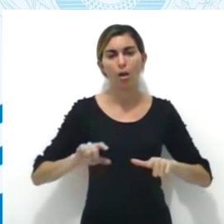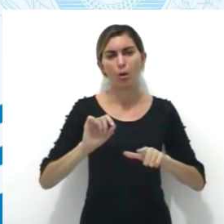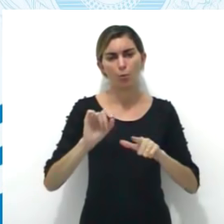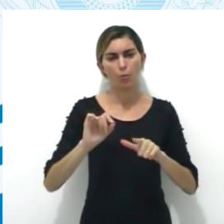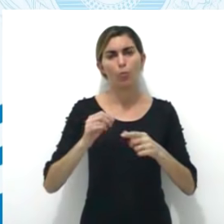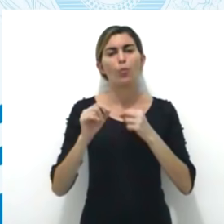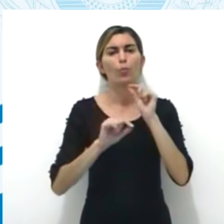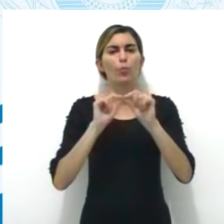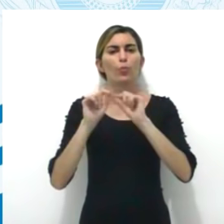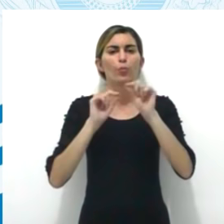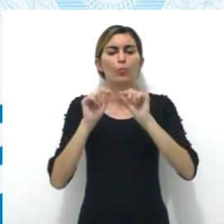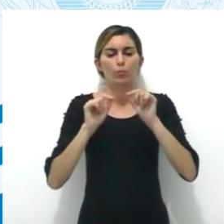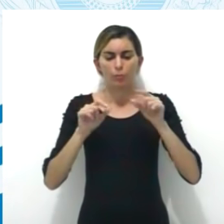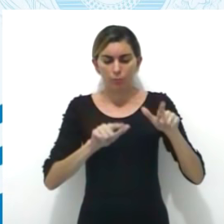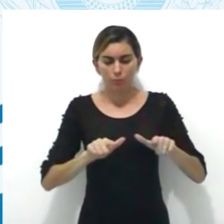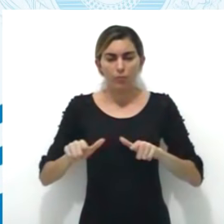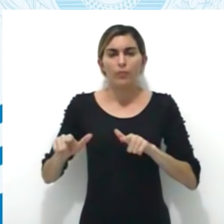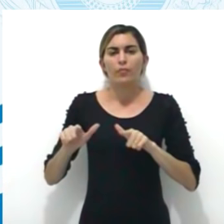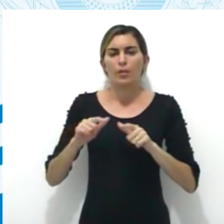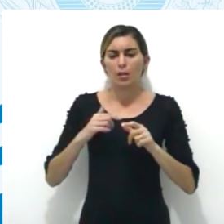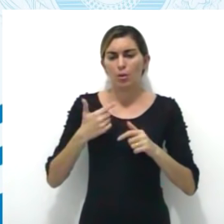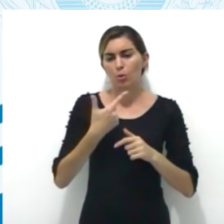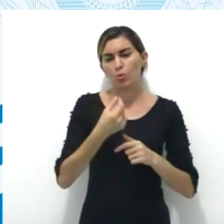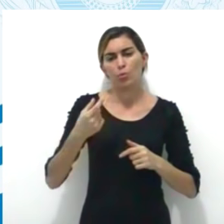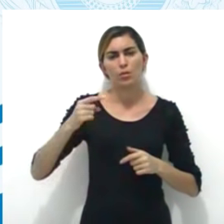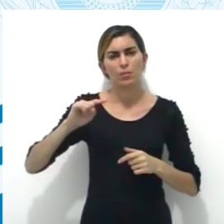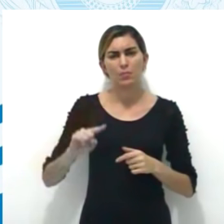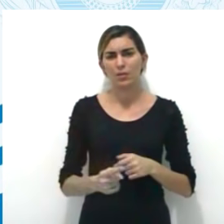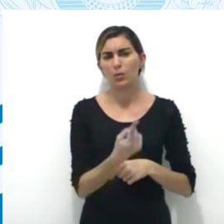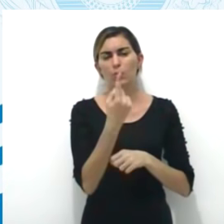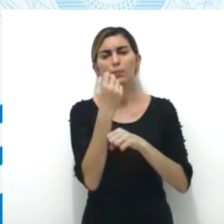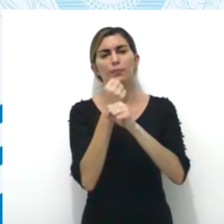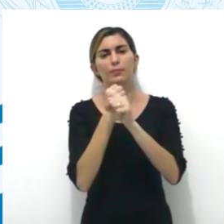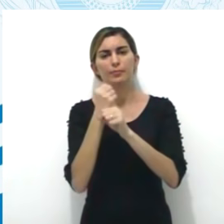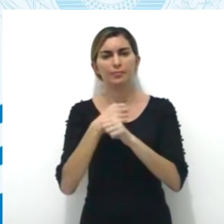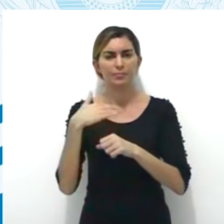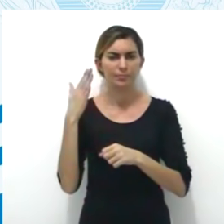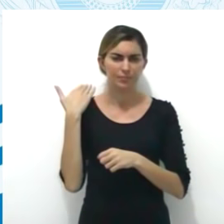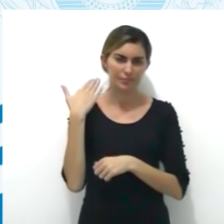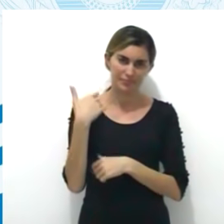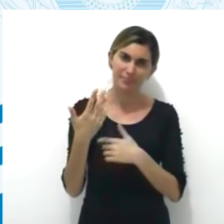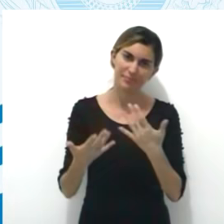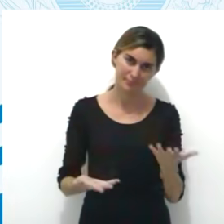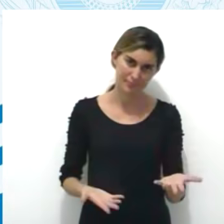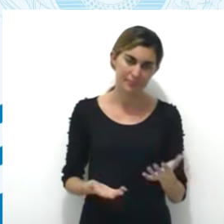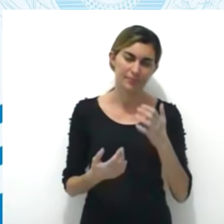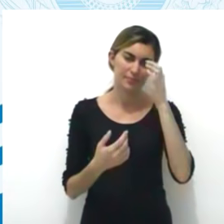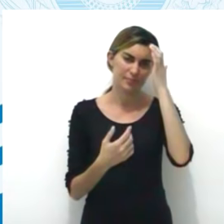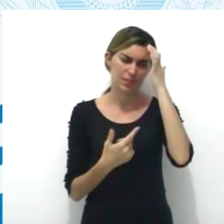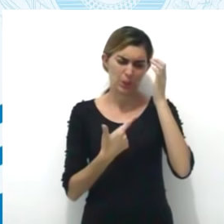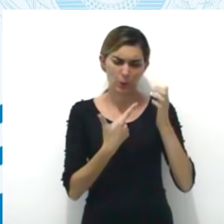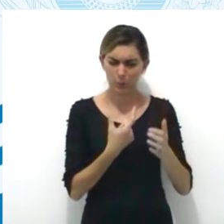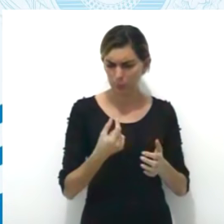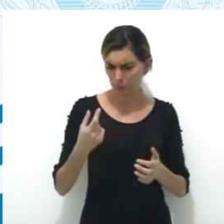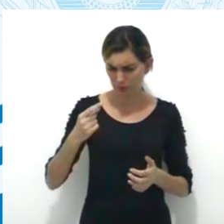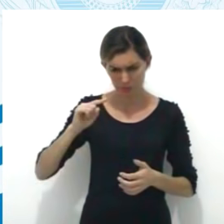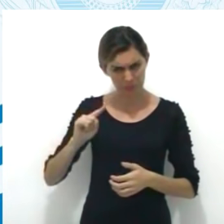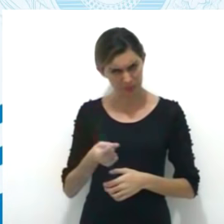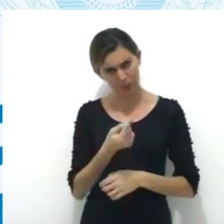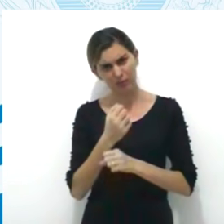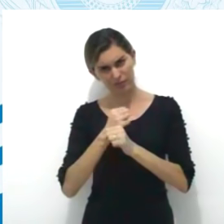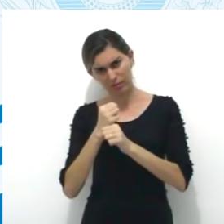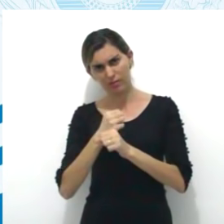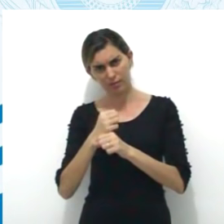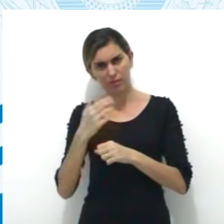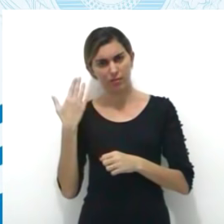ou segundo a qual, há cerca de 200 milhões de anos, brincadeira, 200 milhões